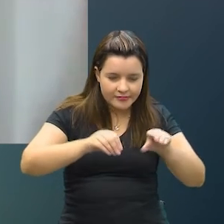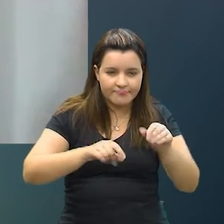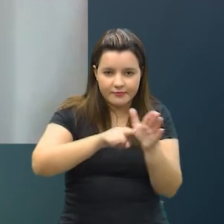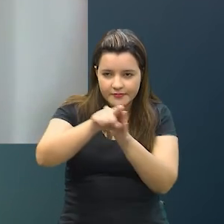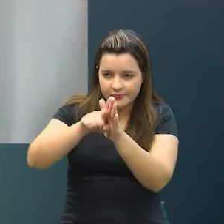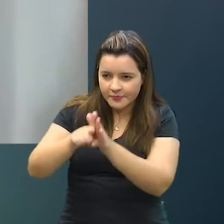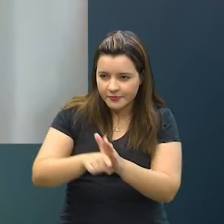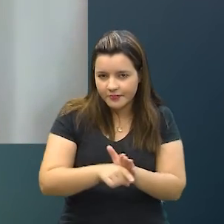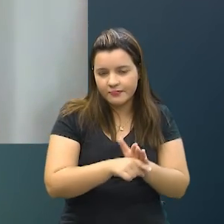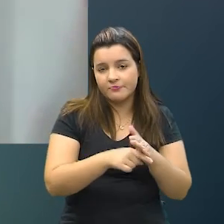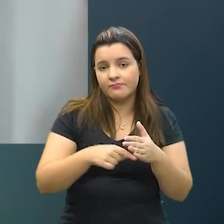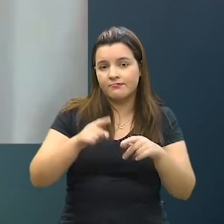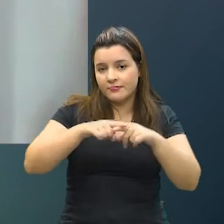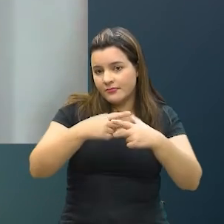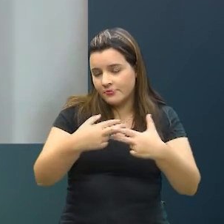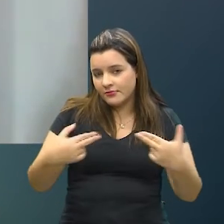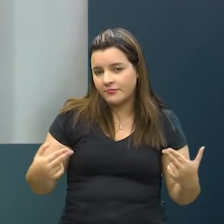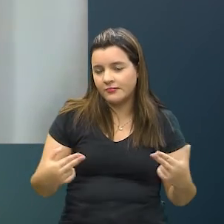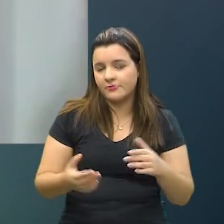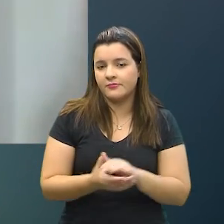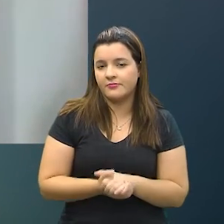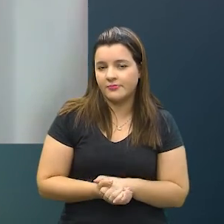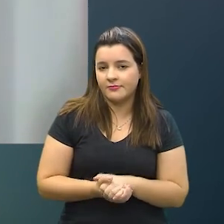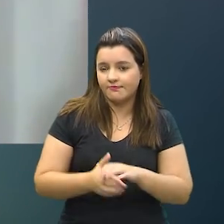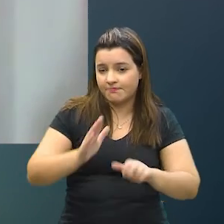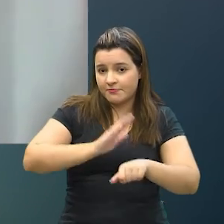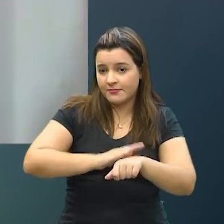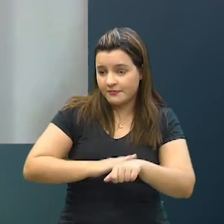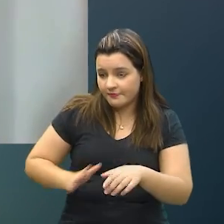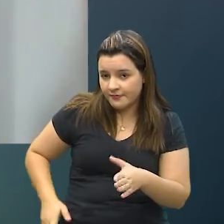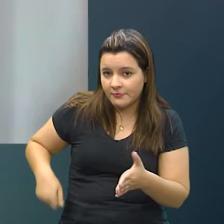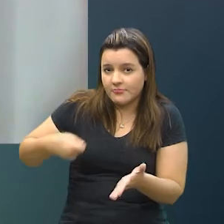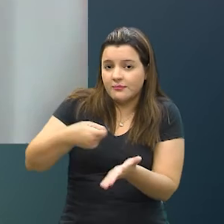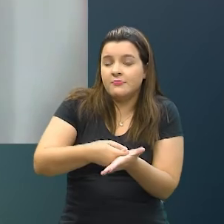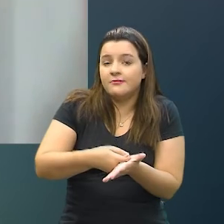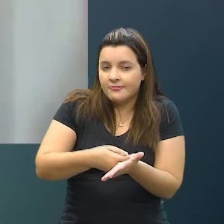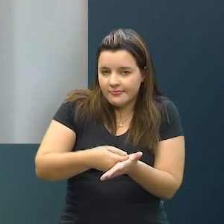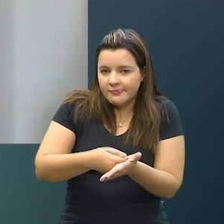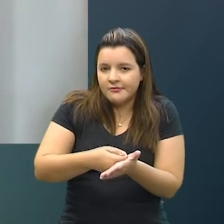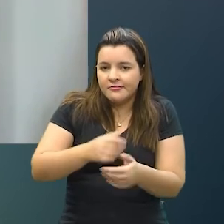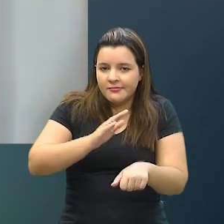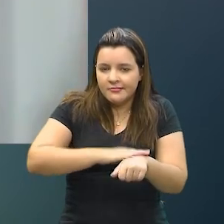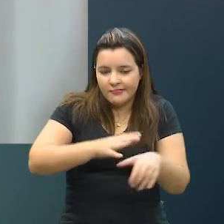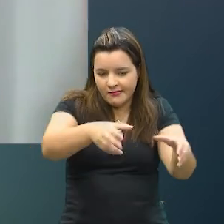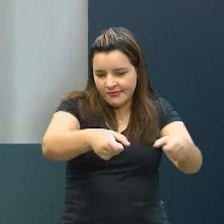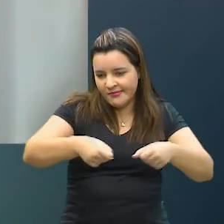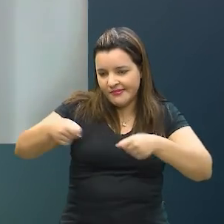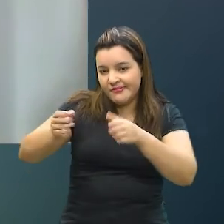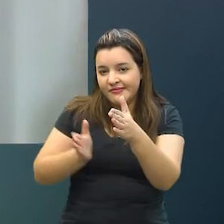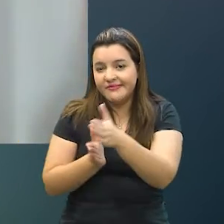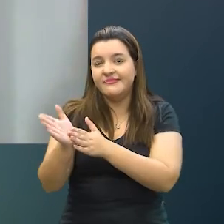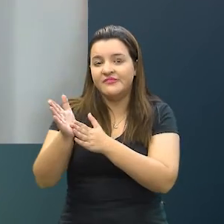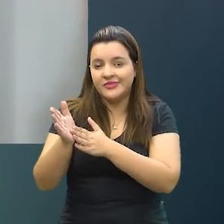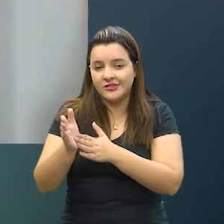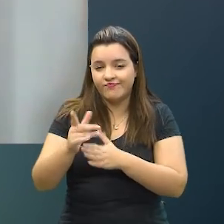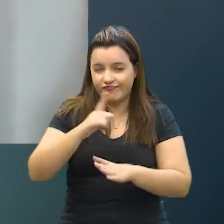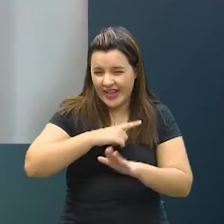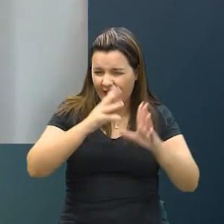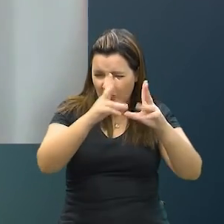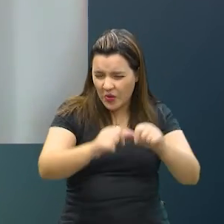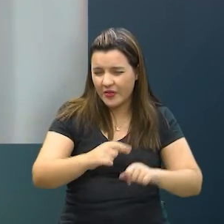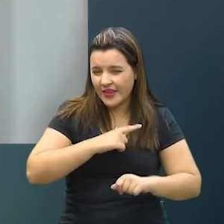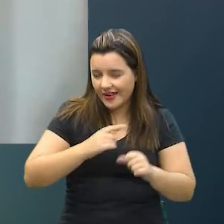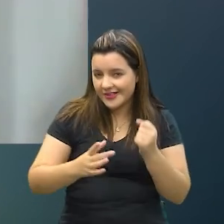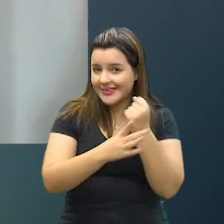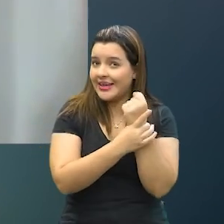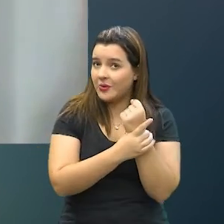ali algum produto, no momento que ele vai fazer o pagamento e no momento que ele pega esse produto, né, para poder levar ou